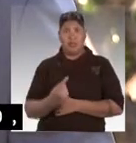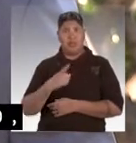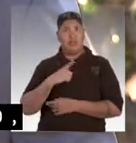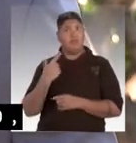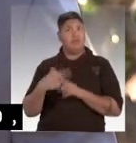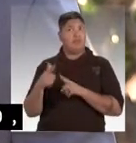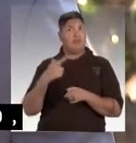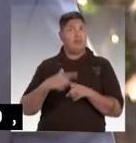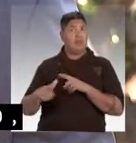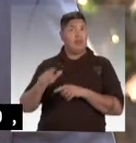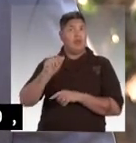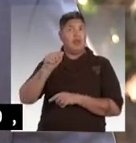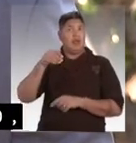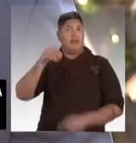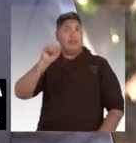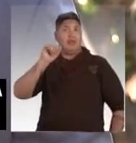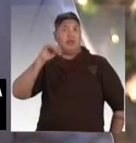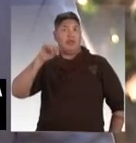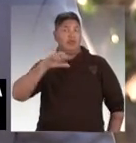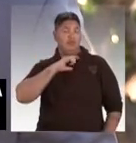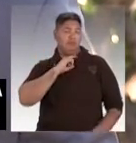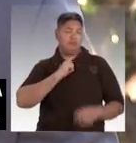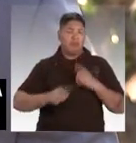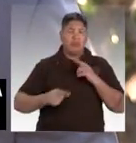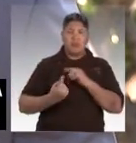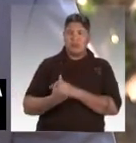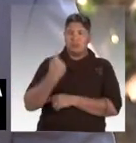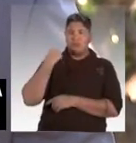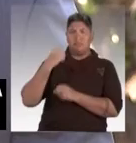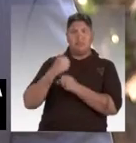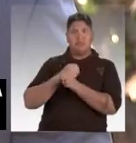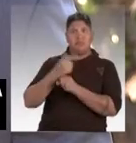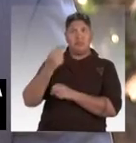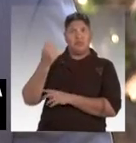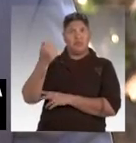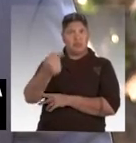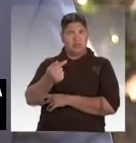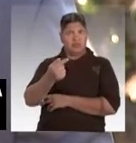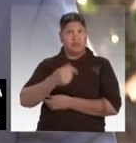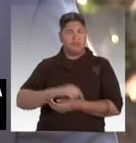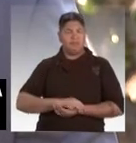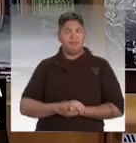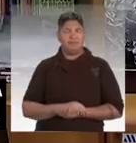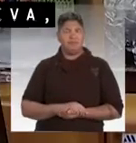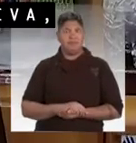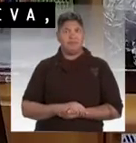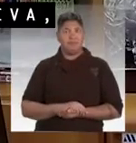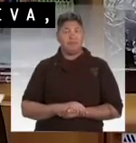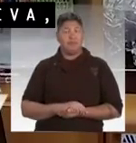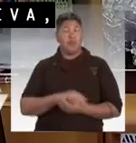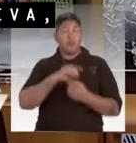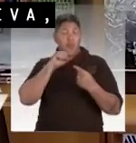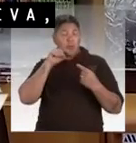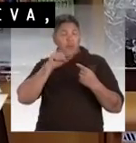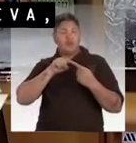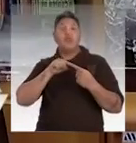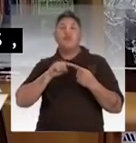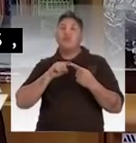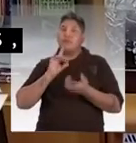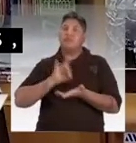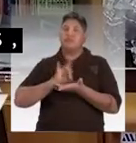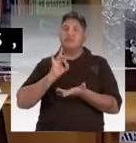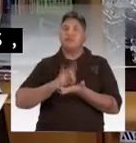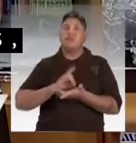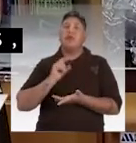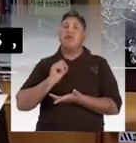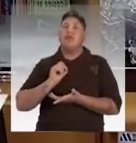trabalhadores expostos ao amianto, substância banida pelo STF em 2017. O que a gente objetiva, na verdade, no final